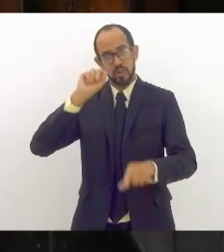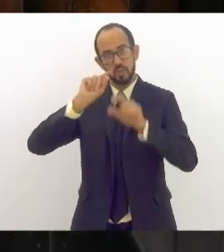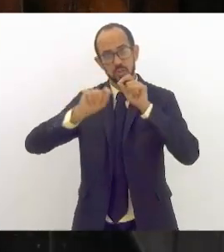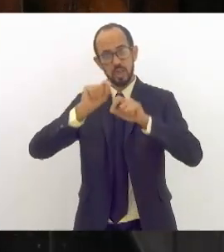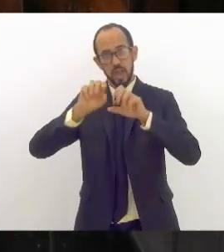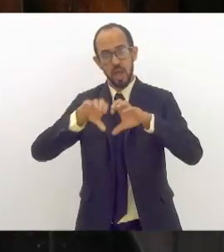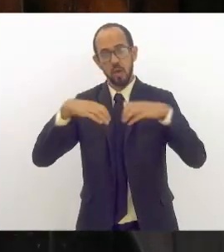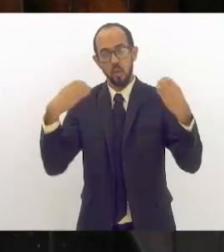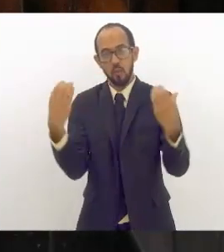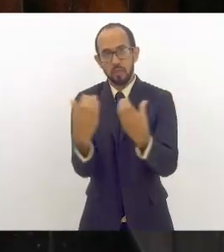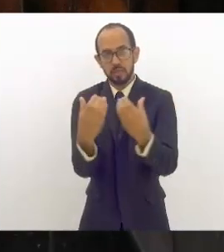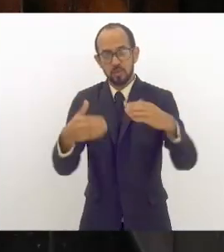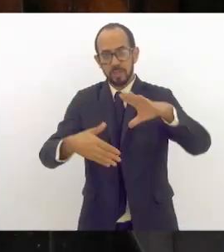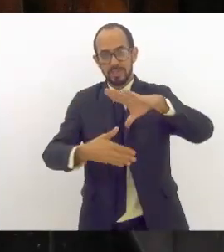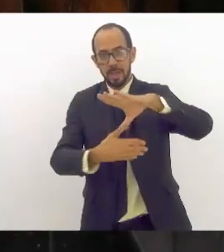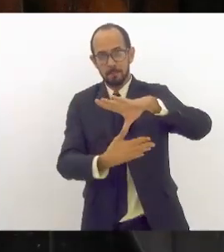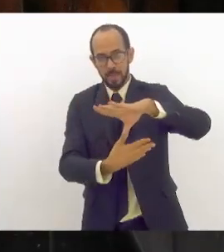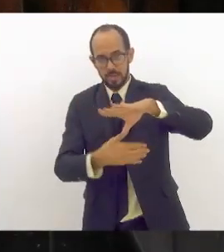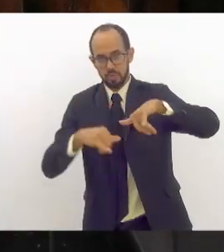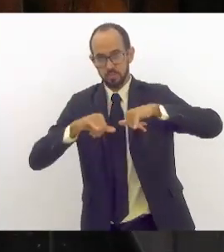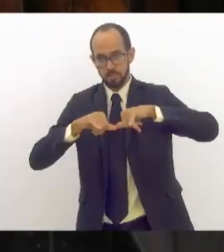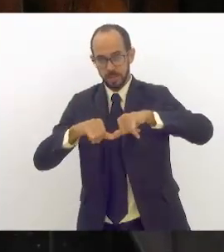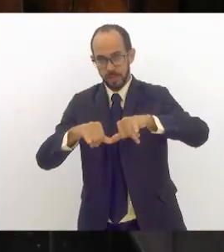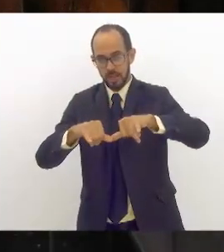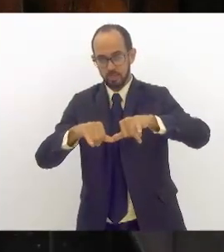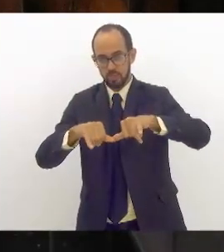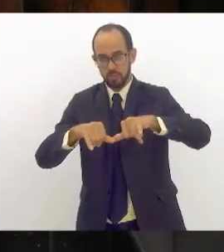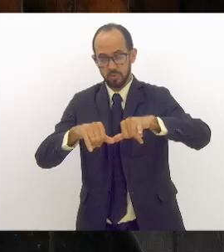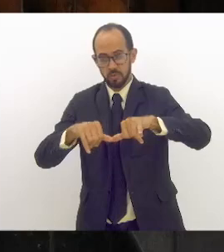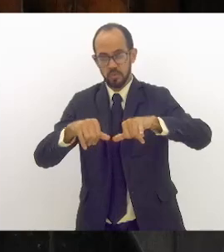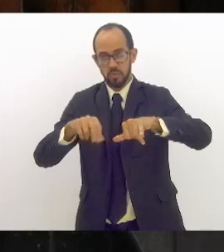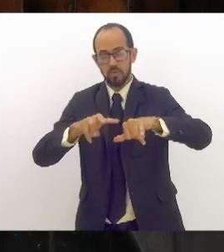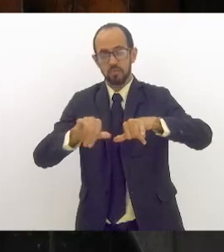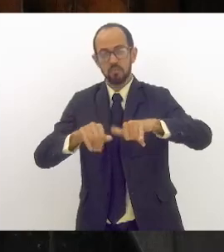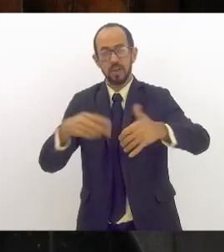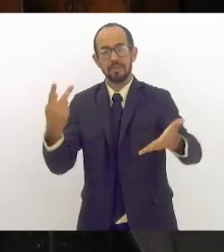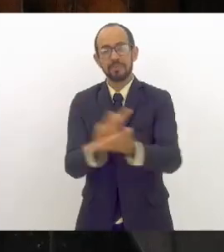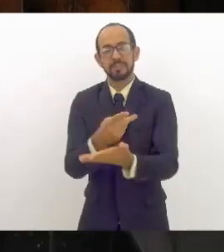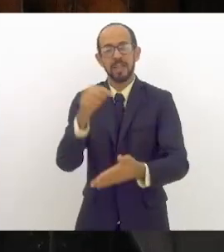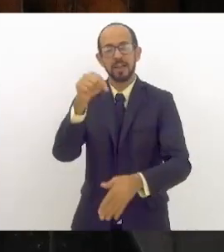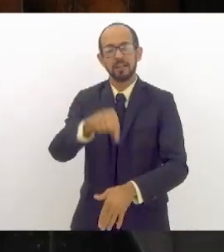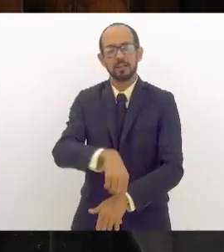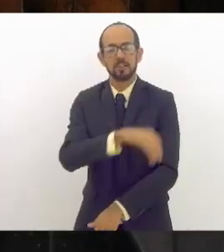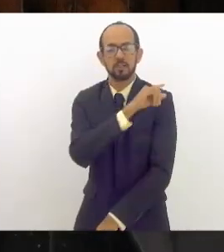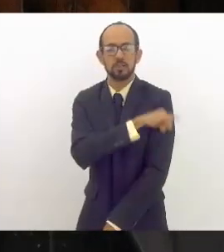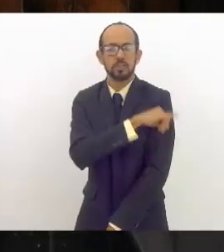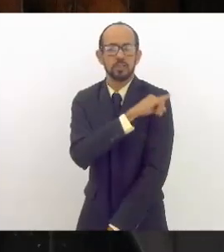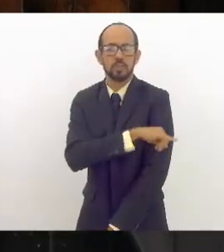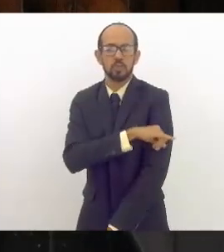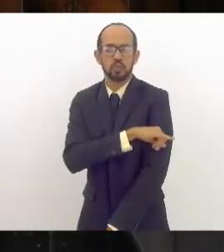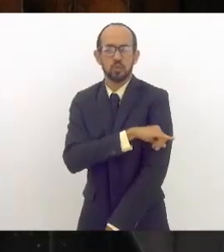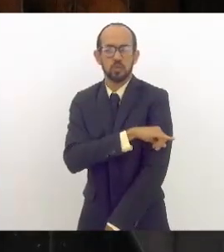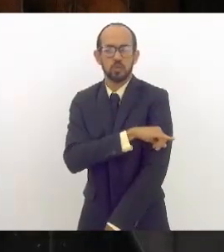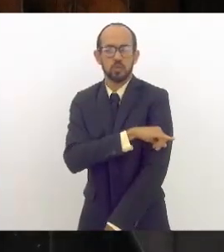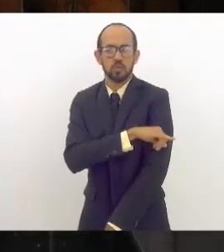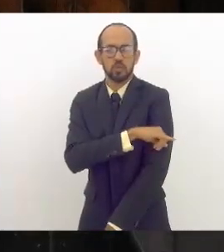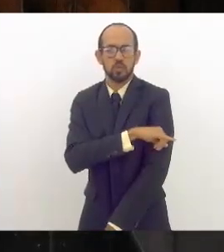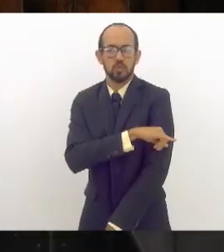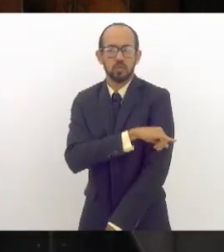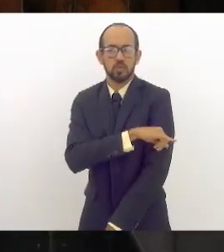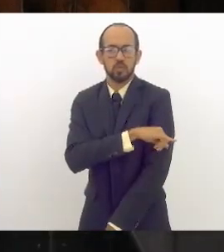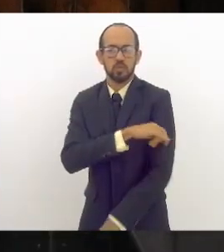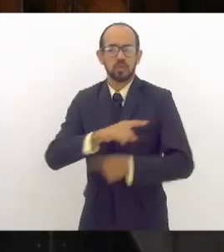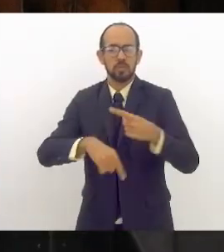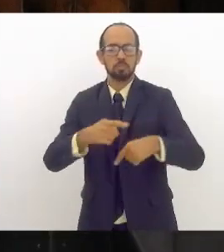de supermercado né seu Jerônimo vai acontecer no Rio de Janeiro 15 anos depois nós trouxemos Abras para